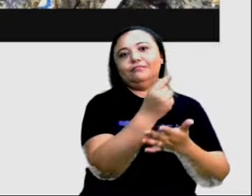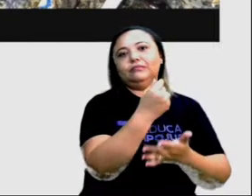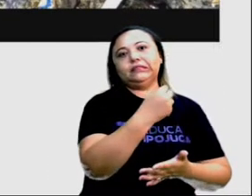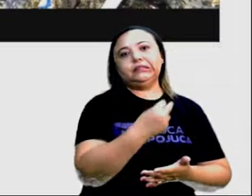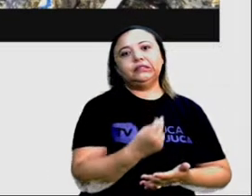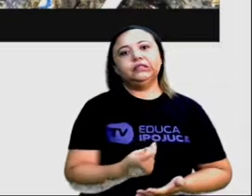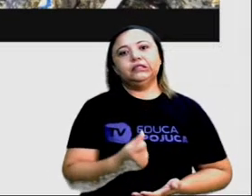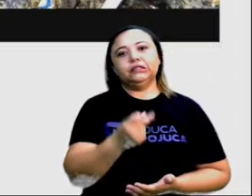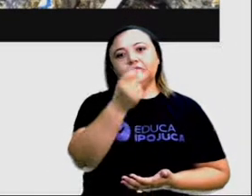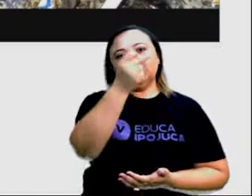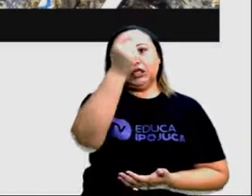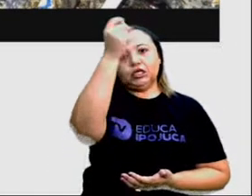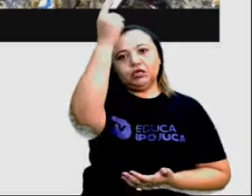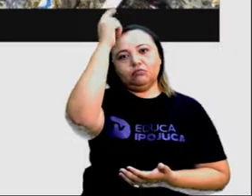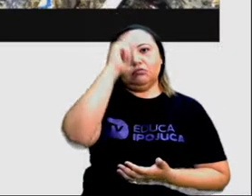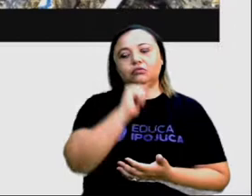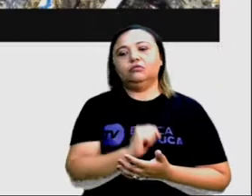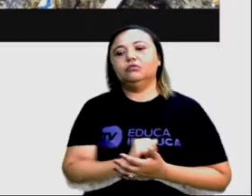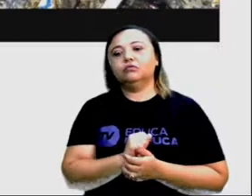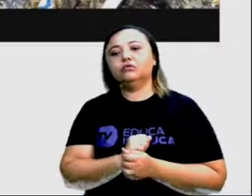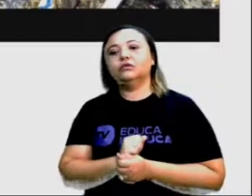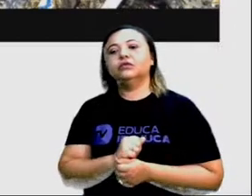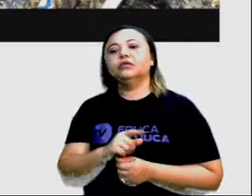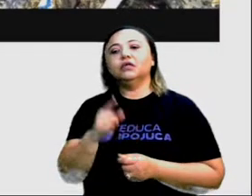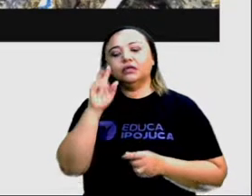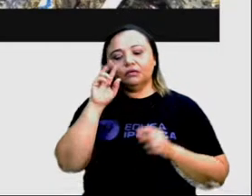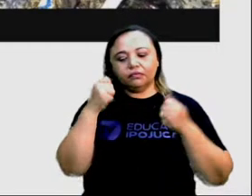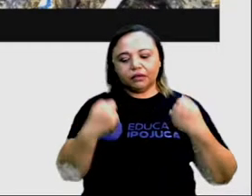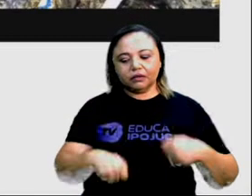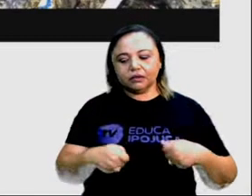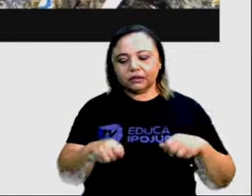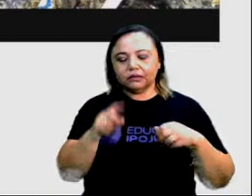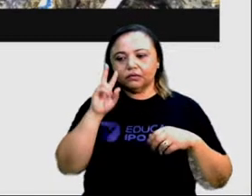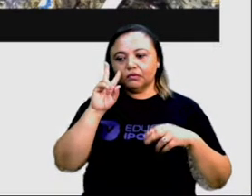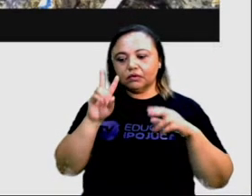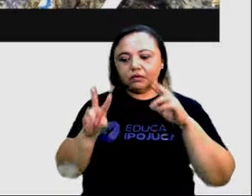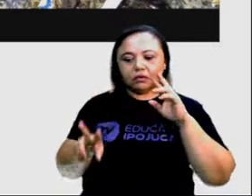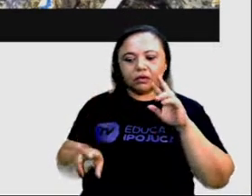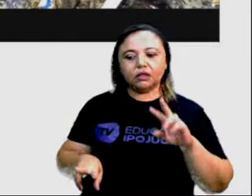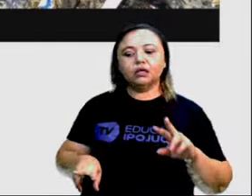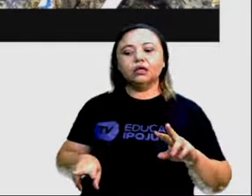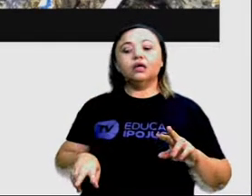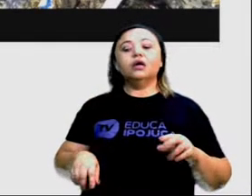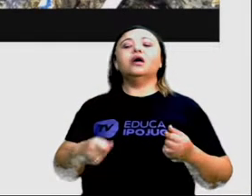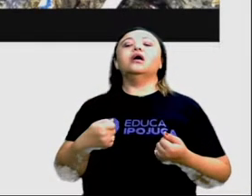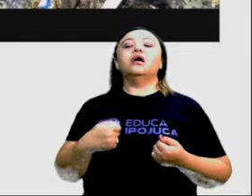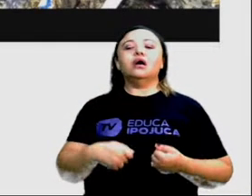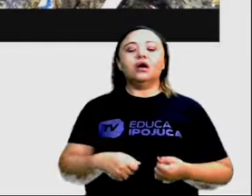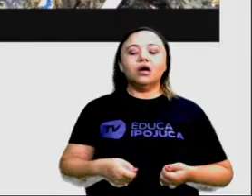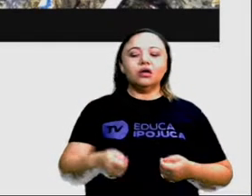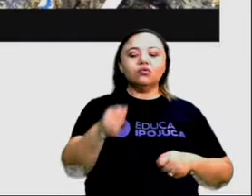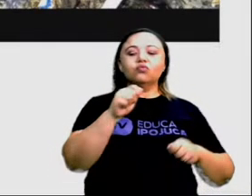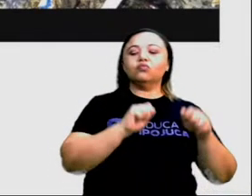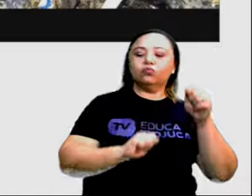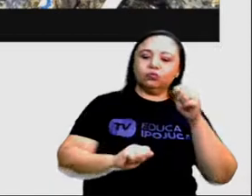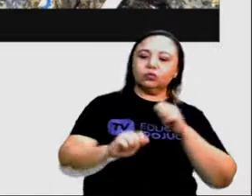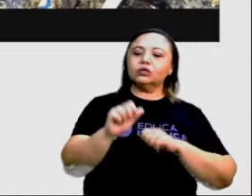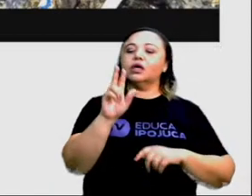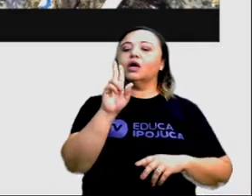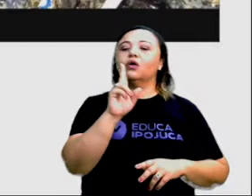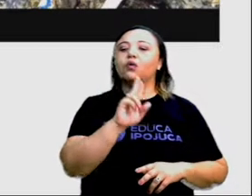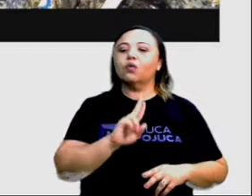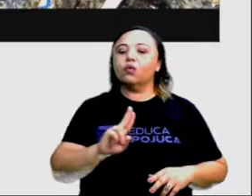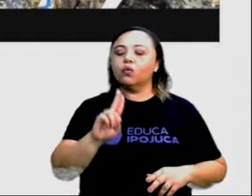parte do consumo consciente. Esse olhar atento às extremidades do consumo é também o que permite ao